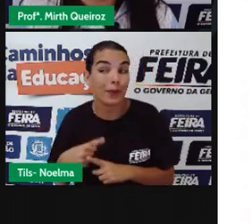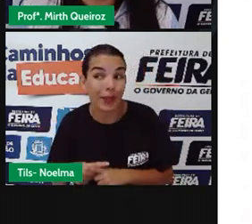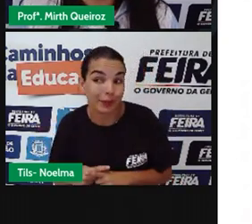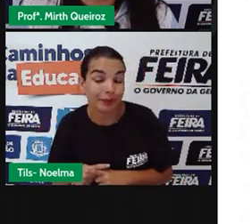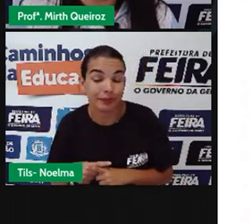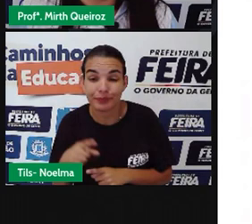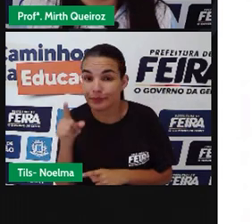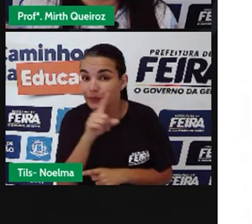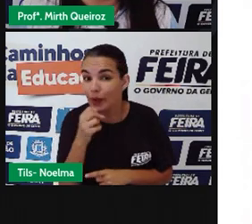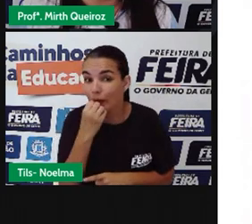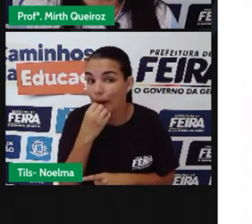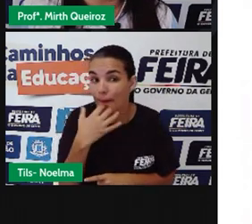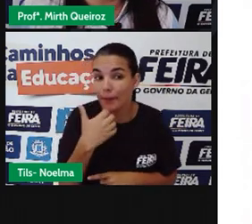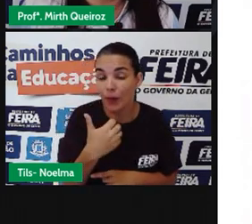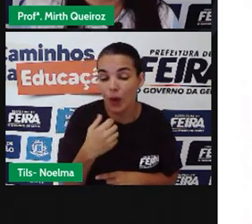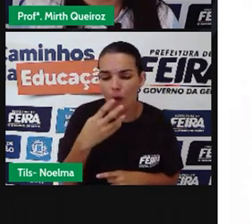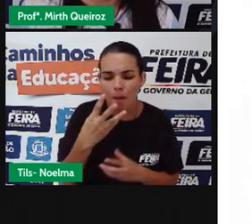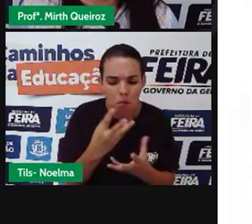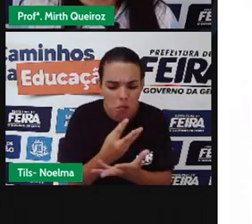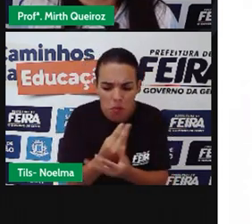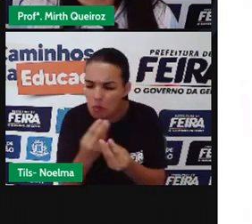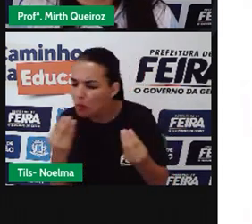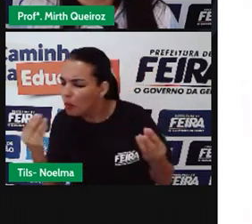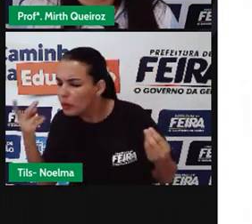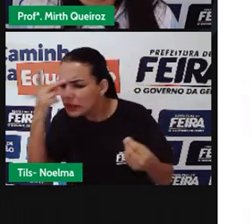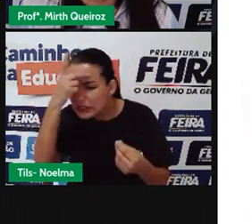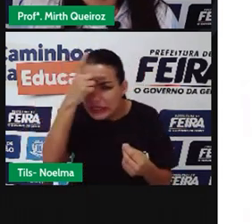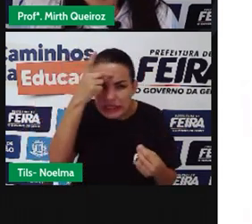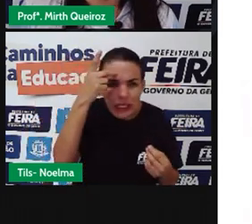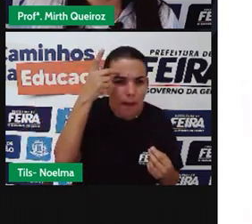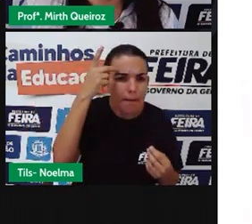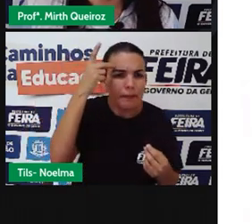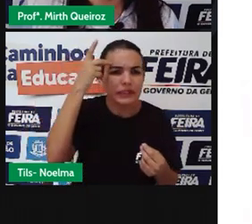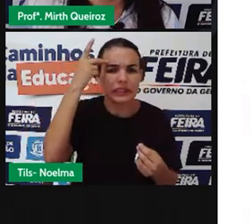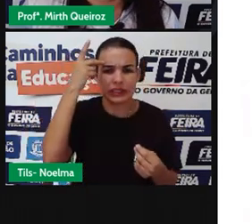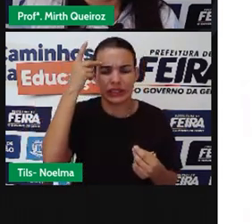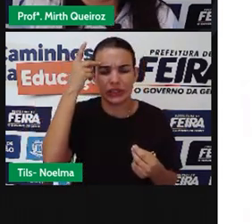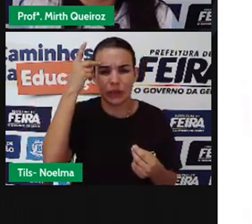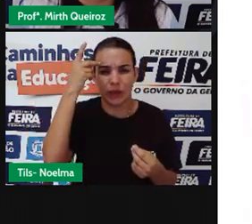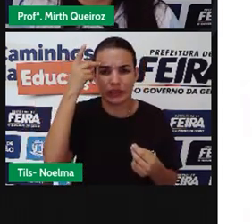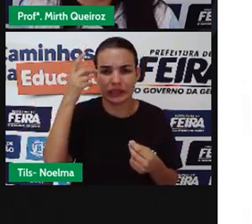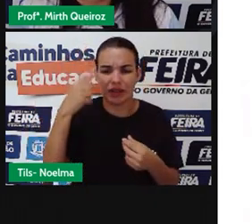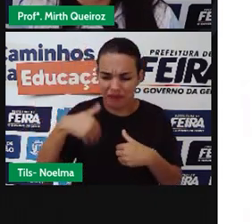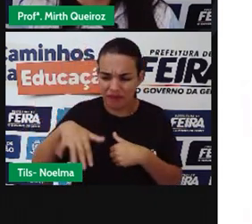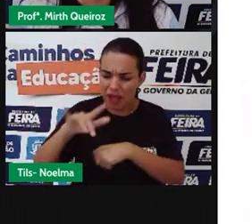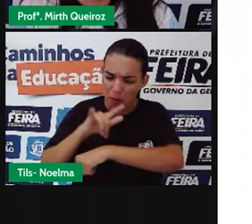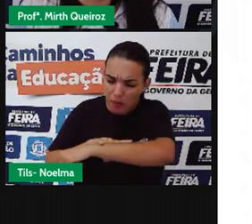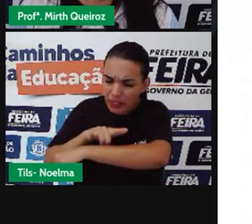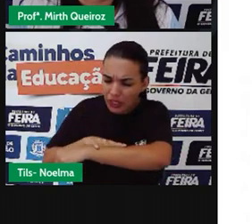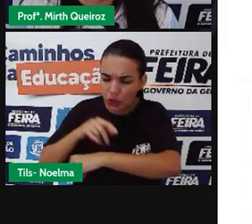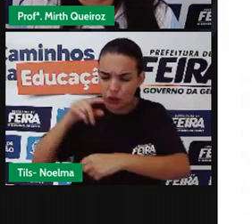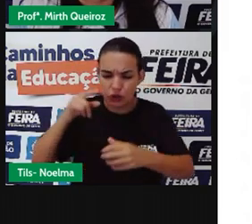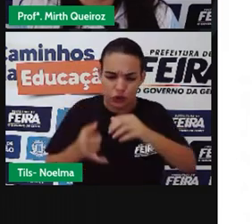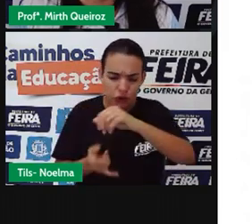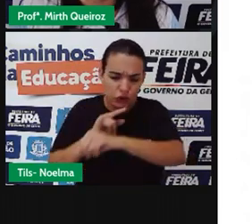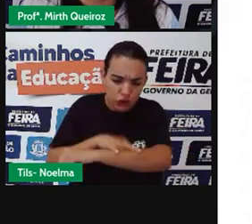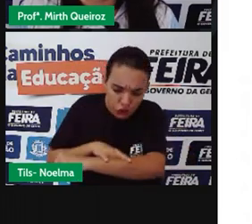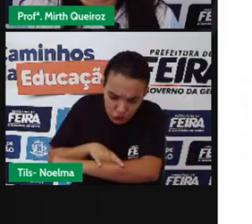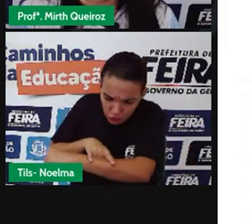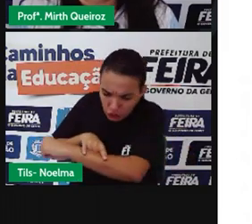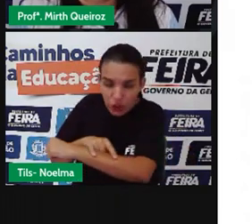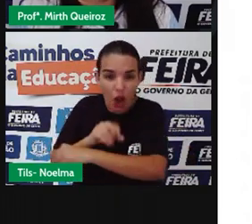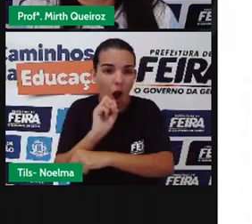mentais várias pessoas tentaram Alice que tu deixou a pé e e assim